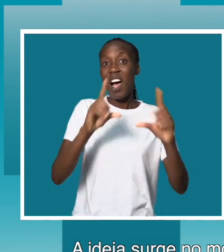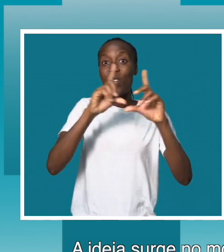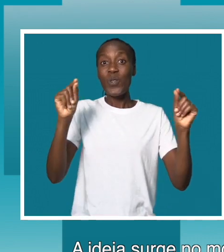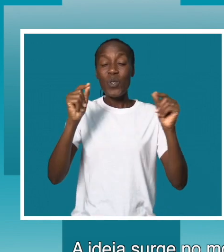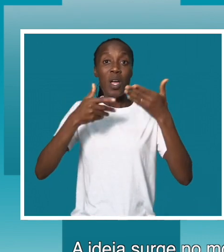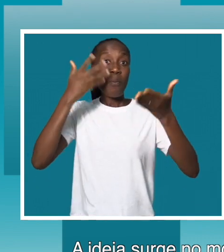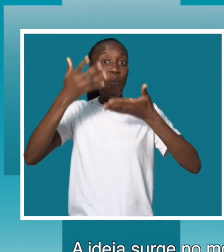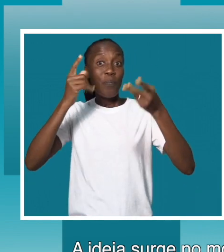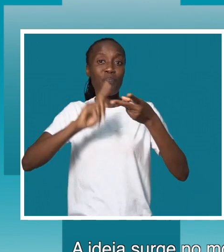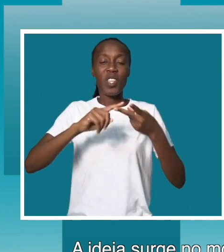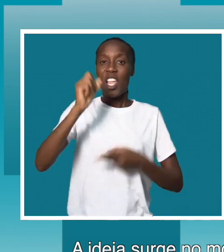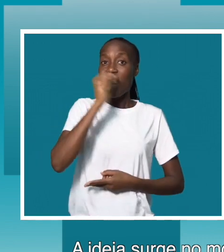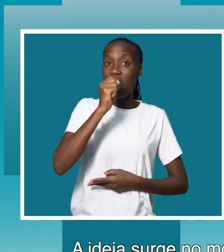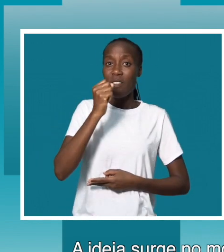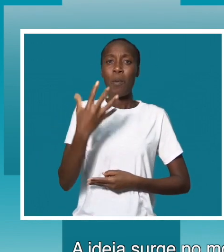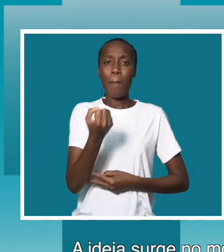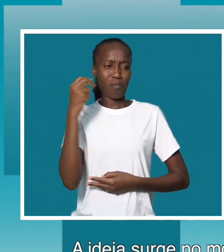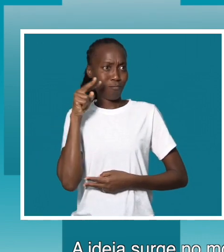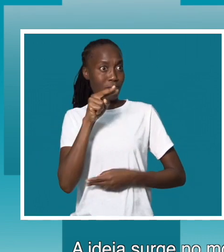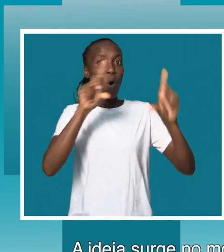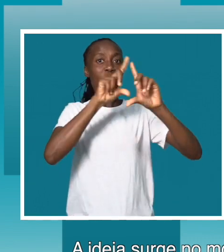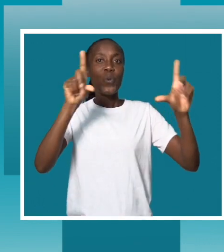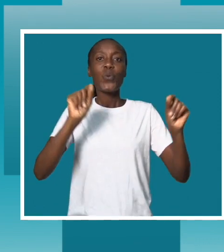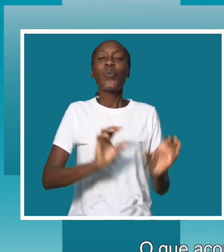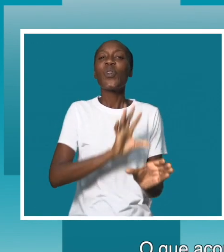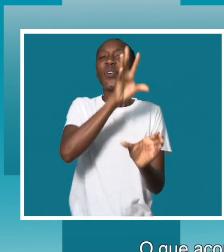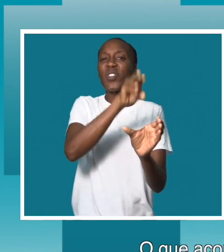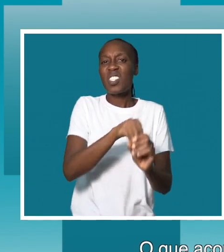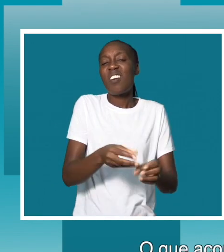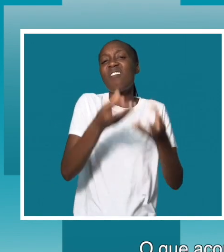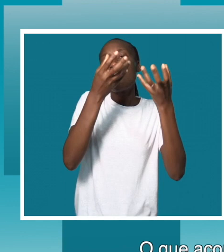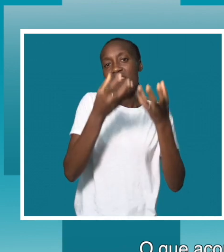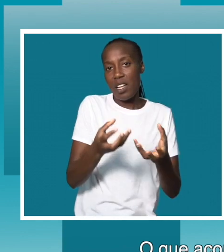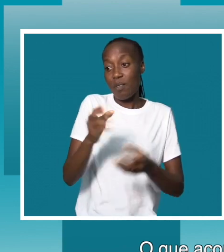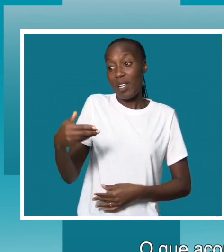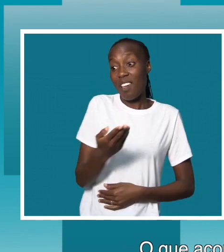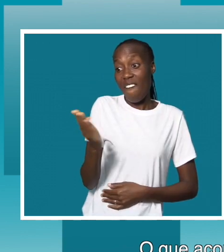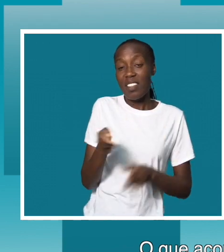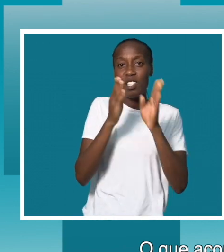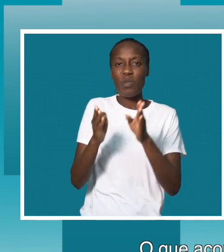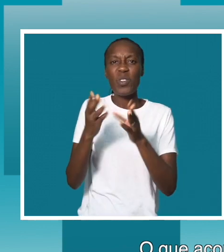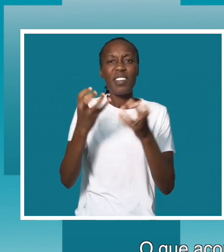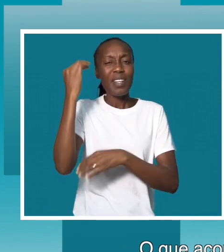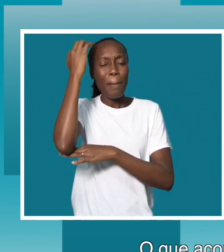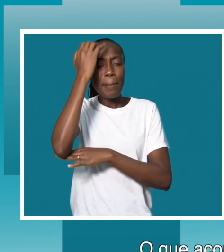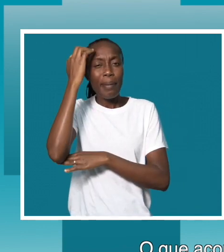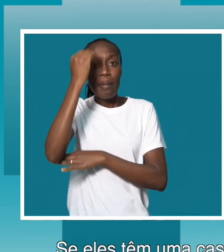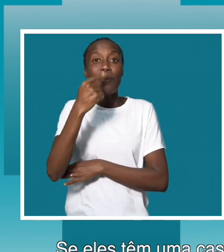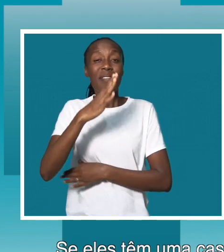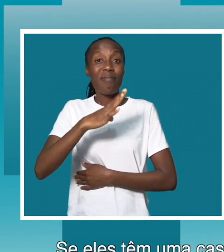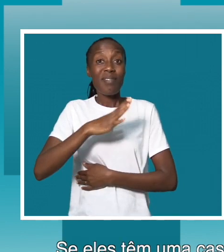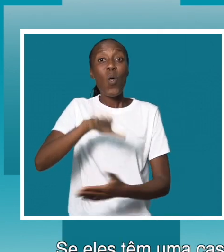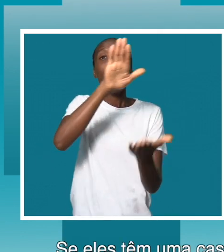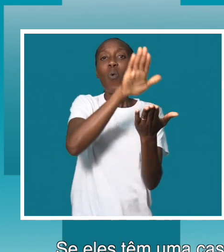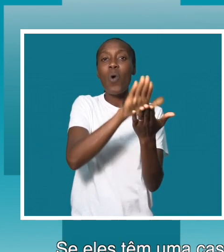de espetáculos que olhassem para essa questão da inclusão. O que acontece é que os promotores dos eventos não pensam. Se eles